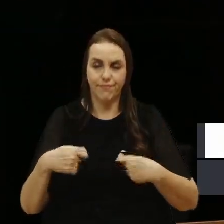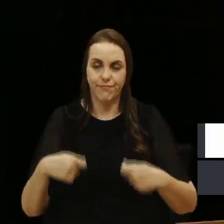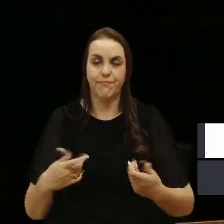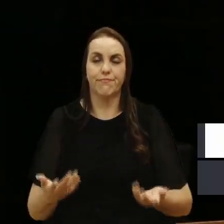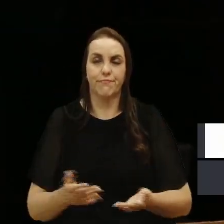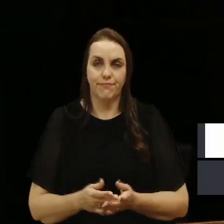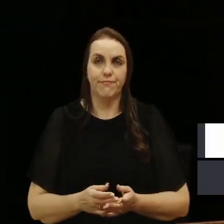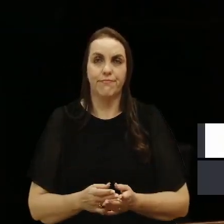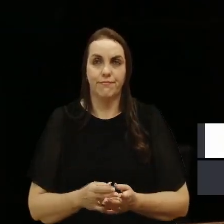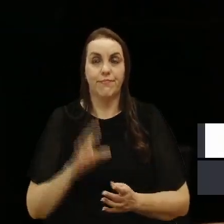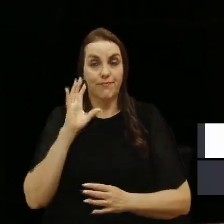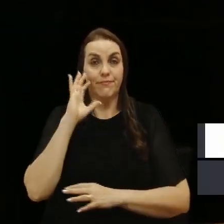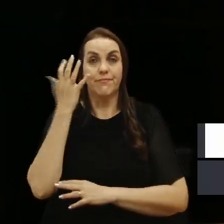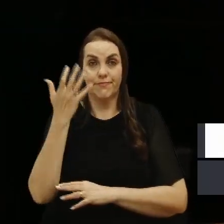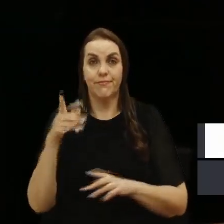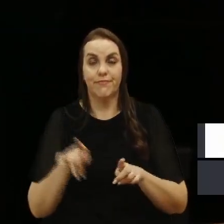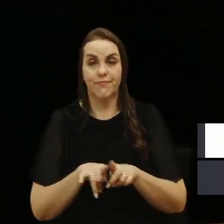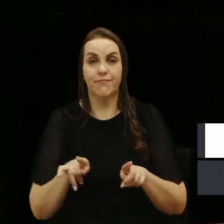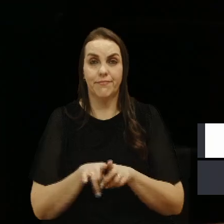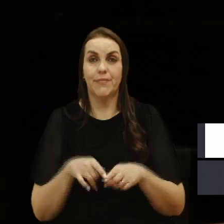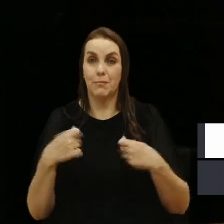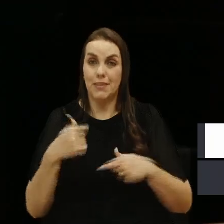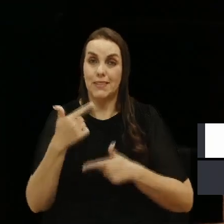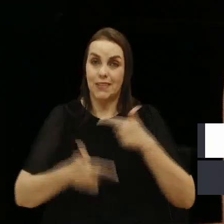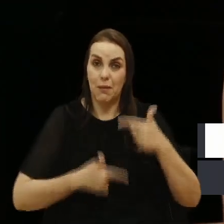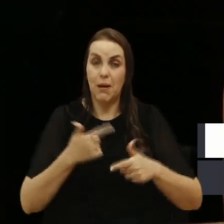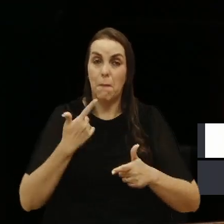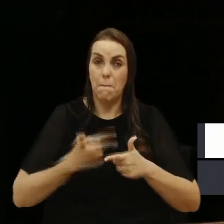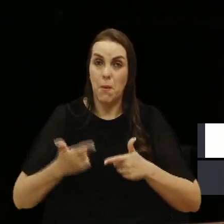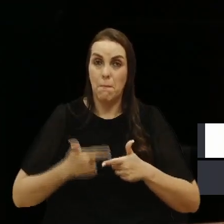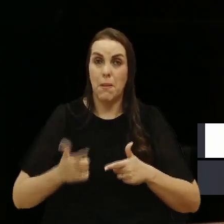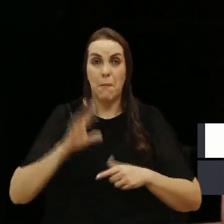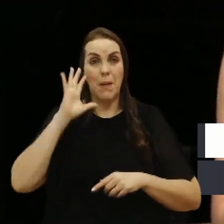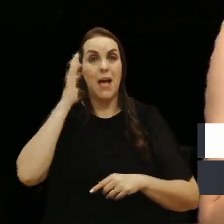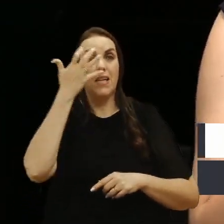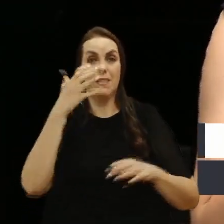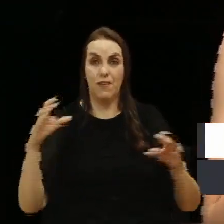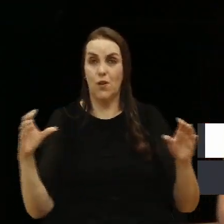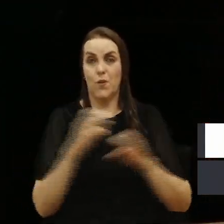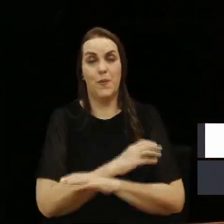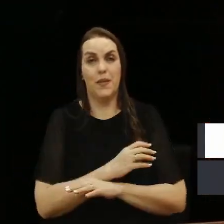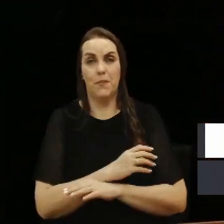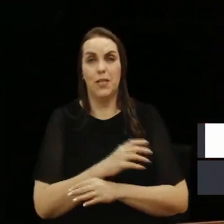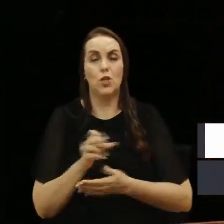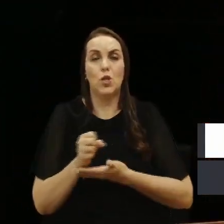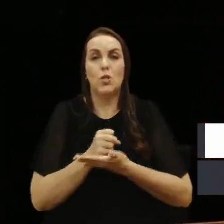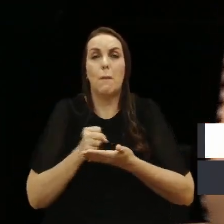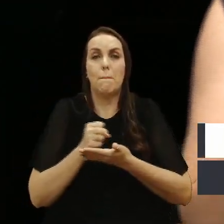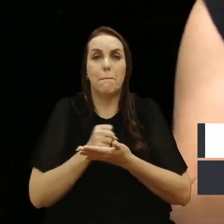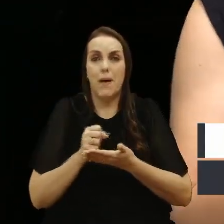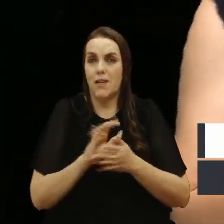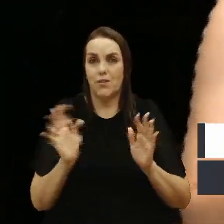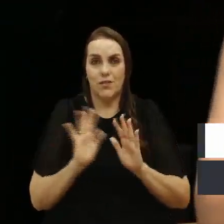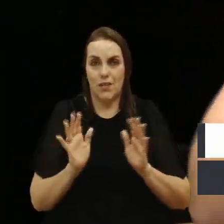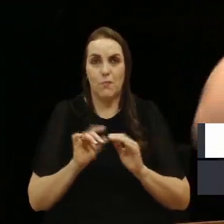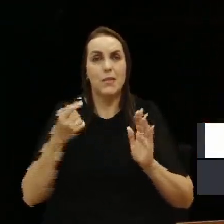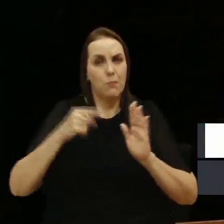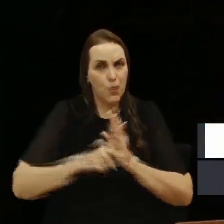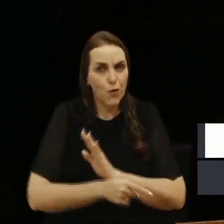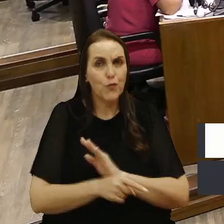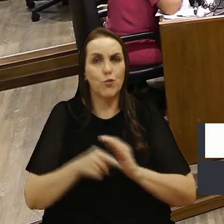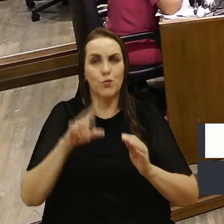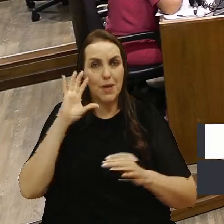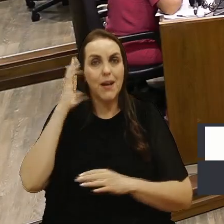né? E ocorre que a gente precisa trabalhar nos problemas para resolver eles de fundo e não só na superficialidade. Serei isso, senhor presidente. Obrigada.